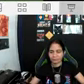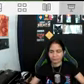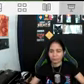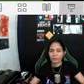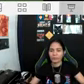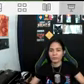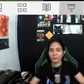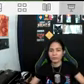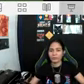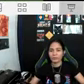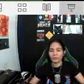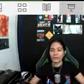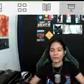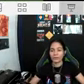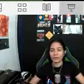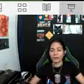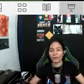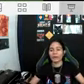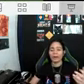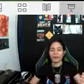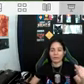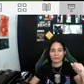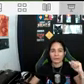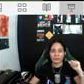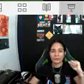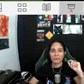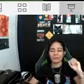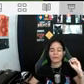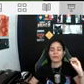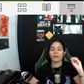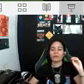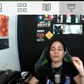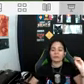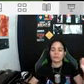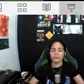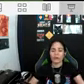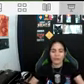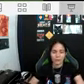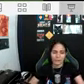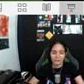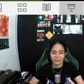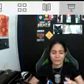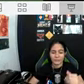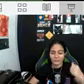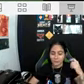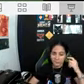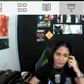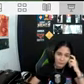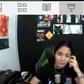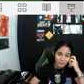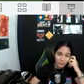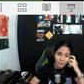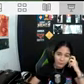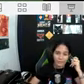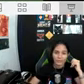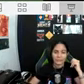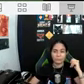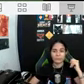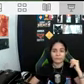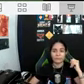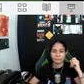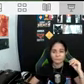trabalhar. Então, dando continuidade agora à nossa aula com a coleta de dados, vamos ter mais